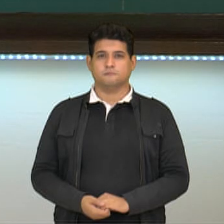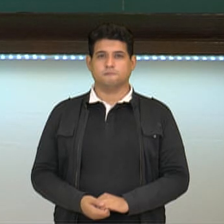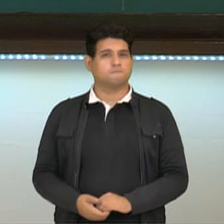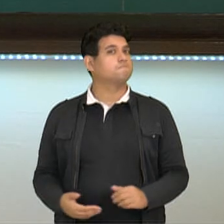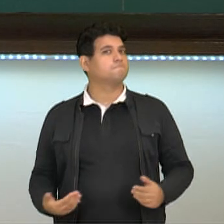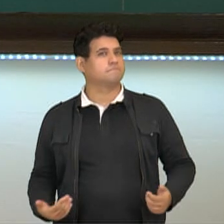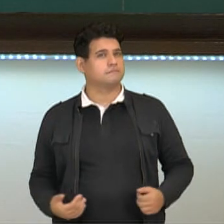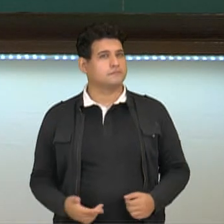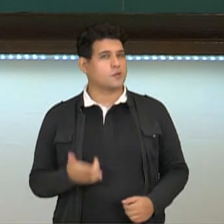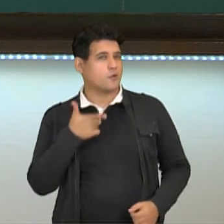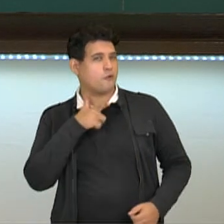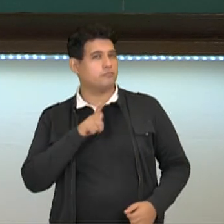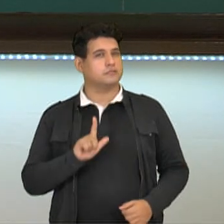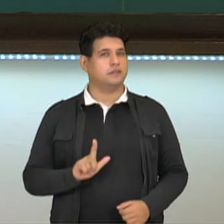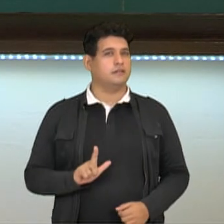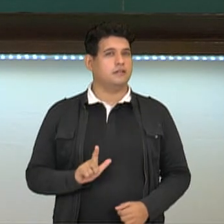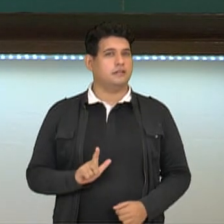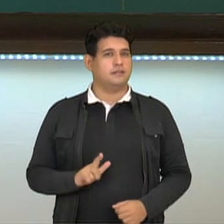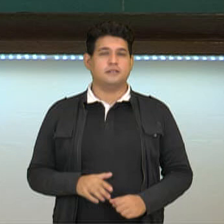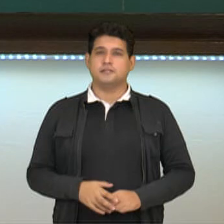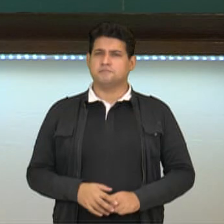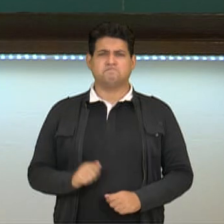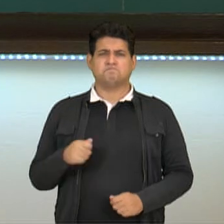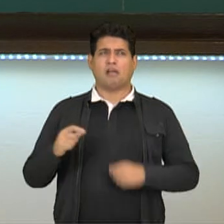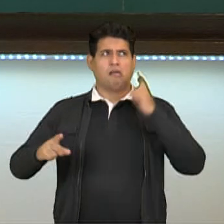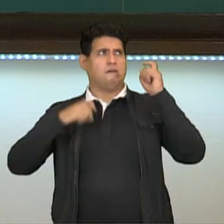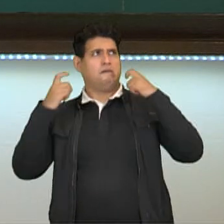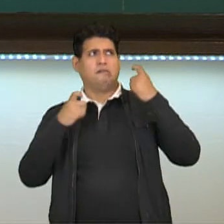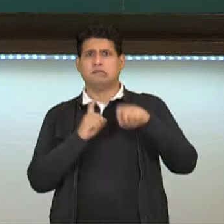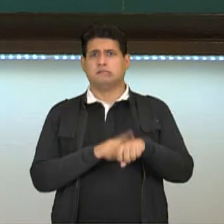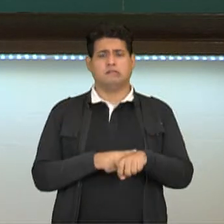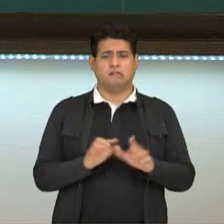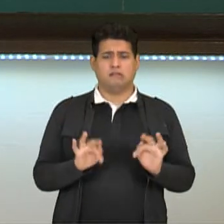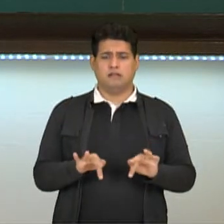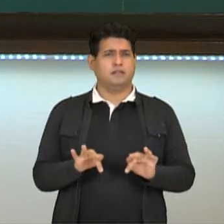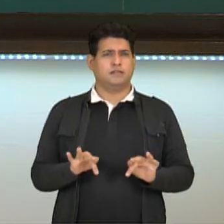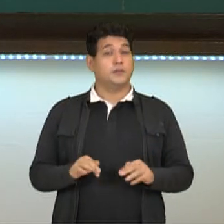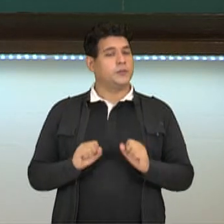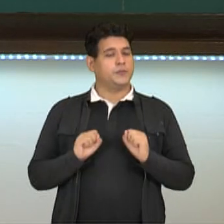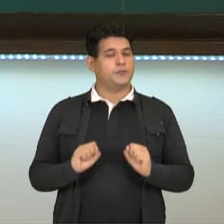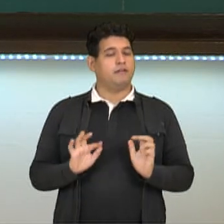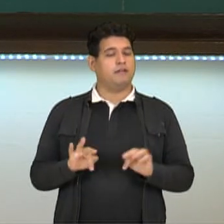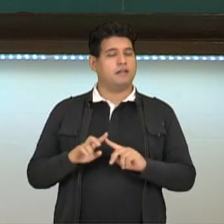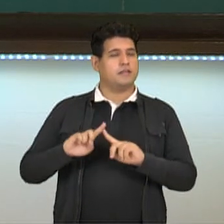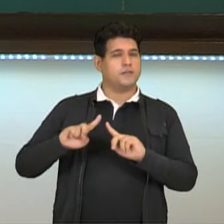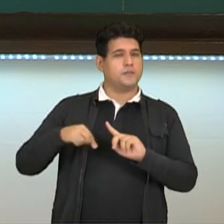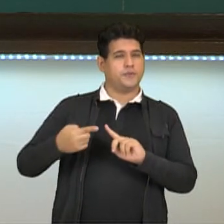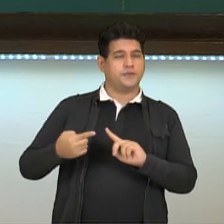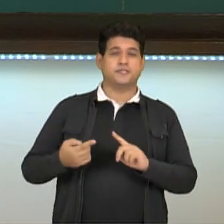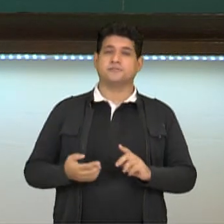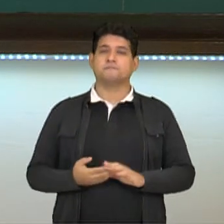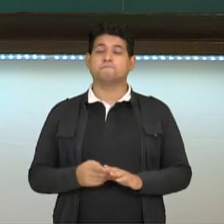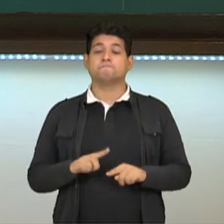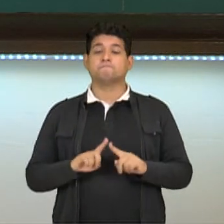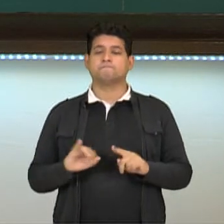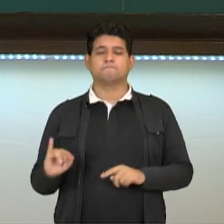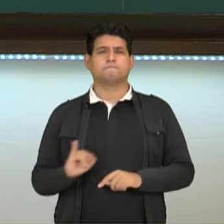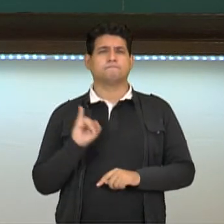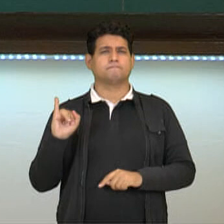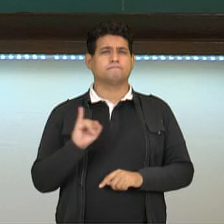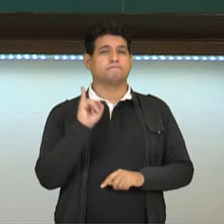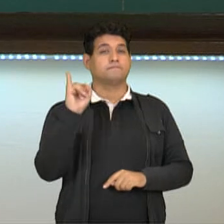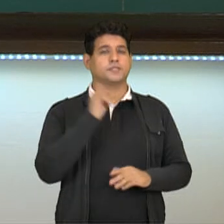E aí, você conseguiu? Olha só, não se preocupe se não deu tempo de terminar, você pode terminar depois e é importante que